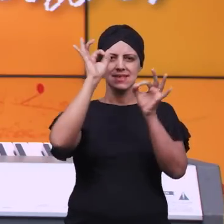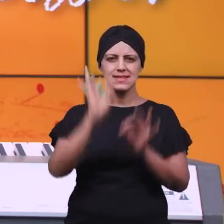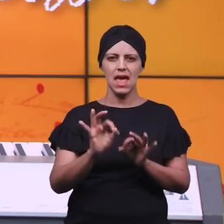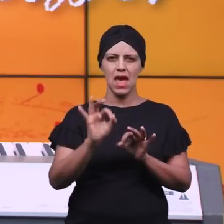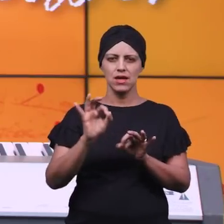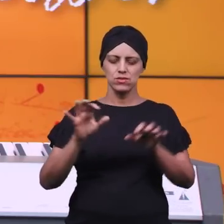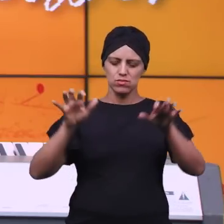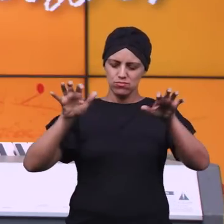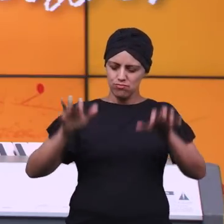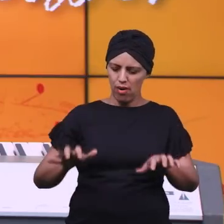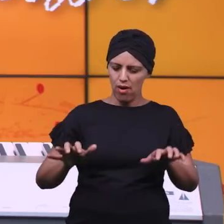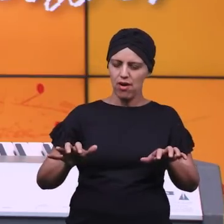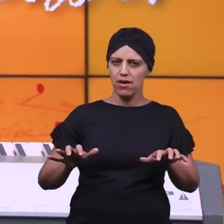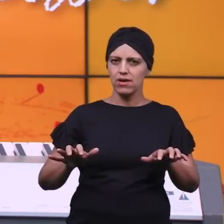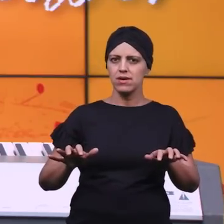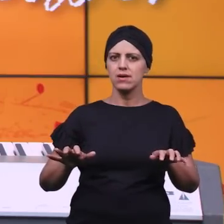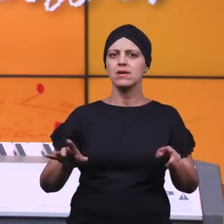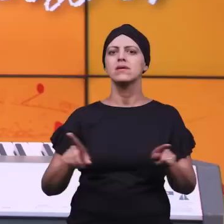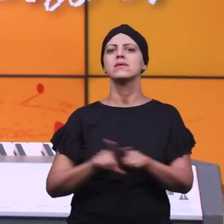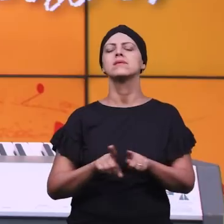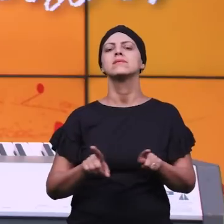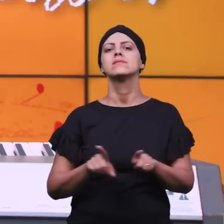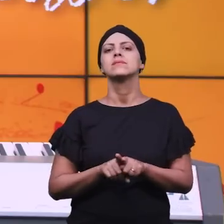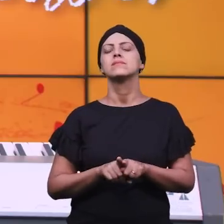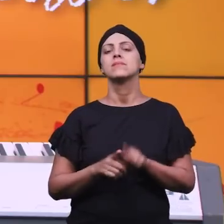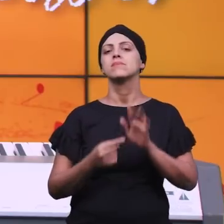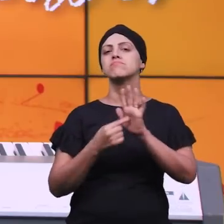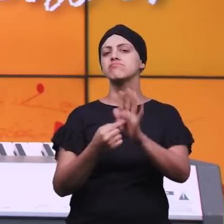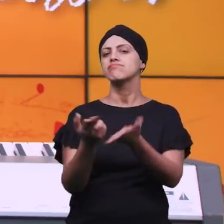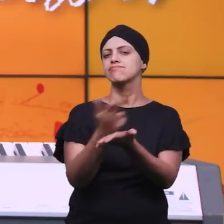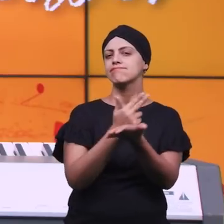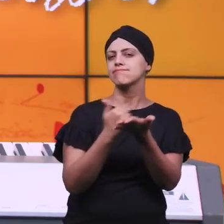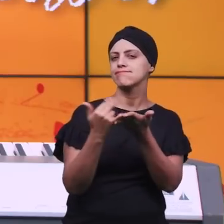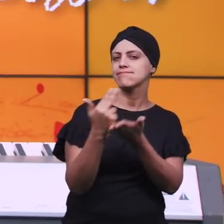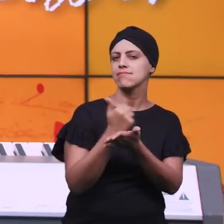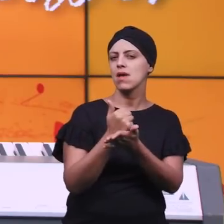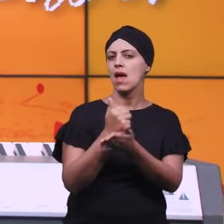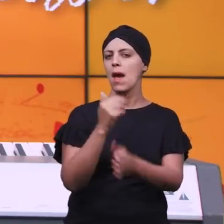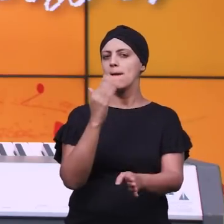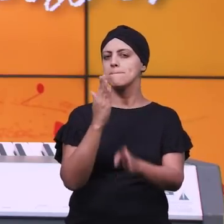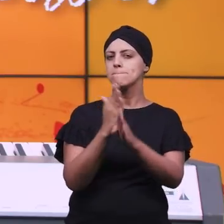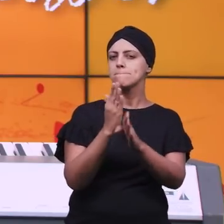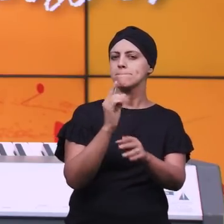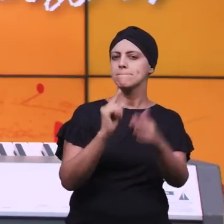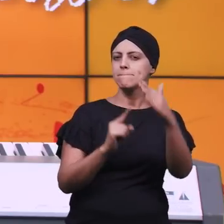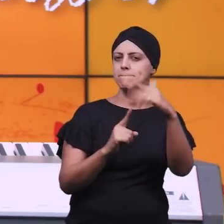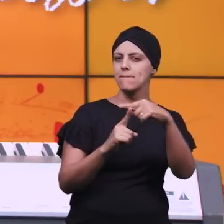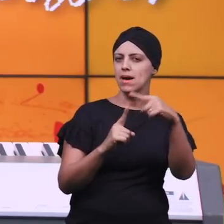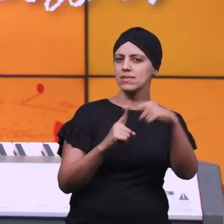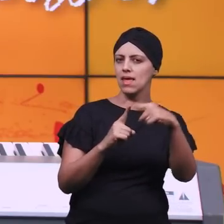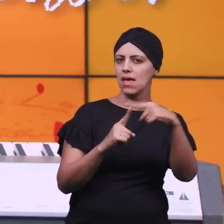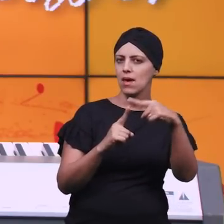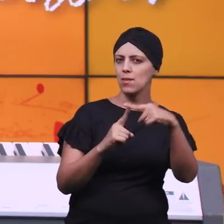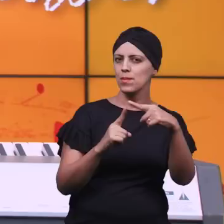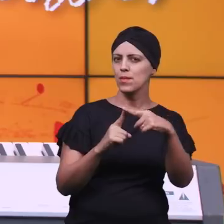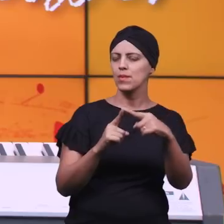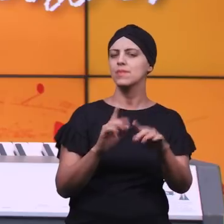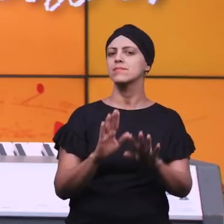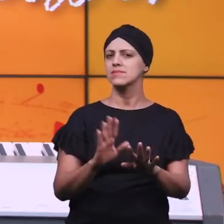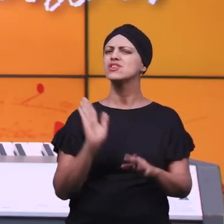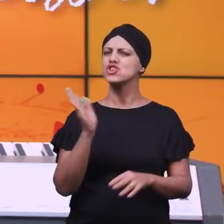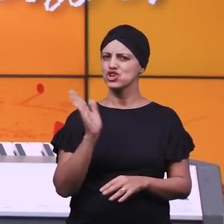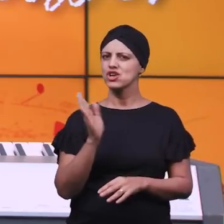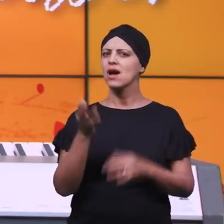a nota. Os staccato, as pausas. Nas aulas anteriores, nós